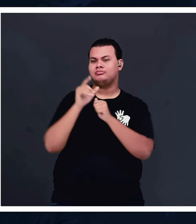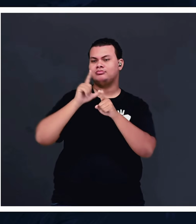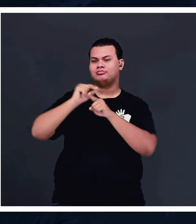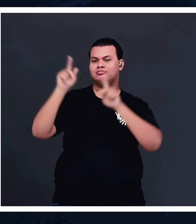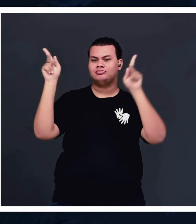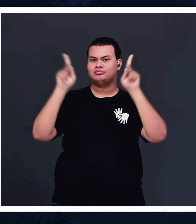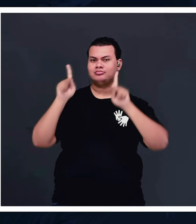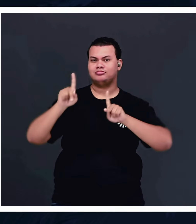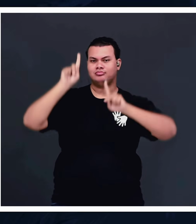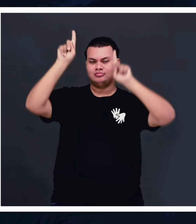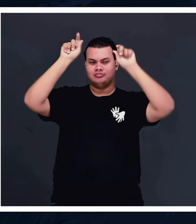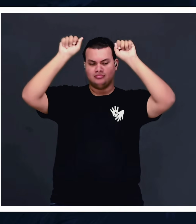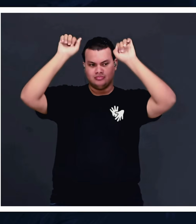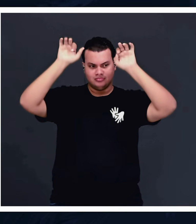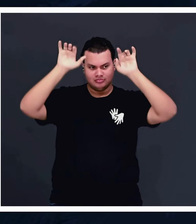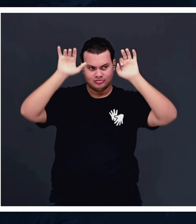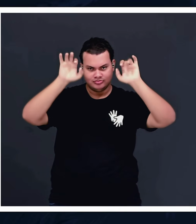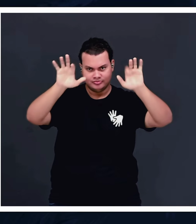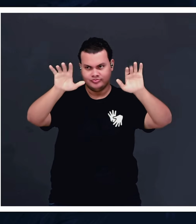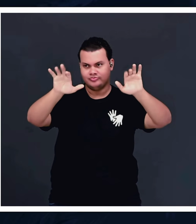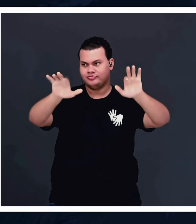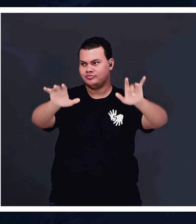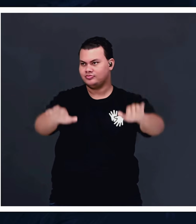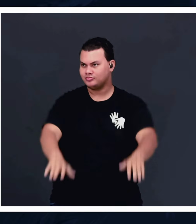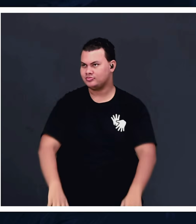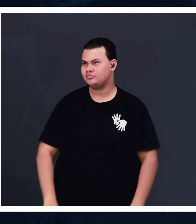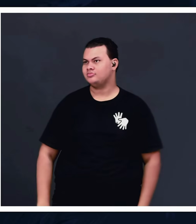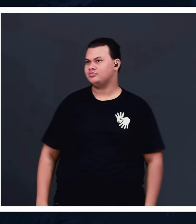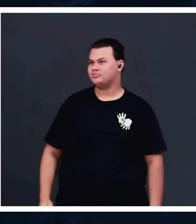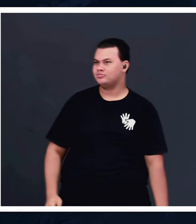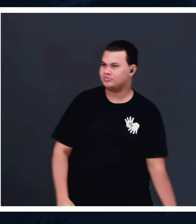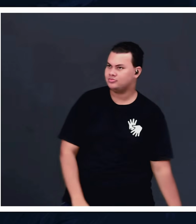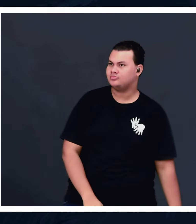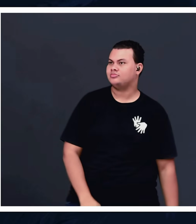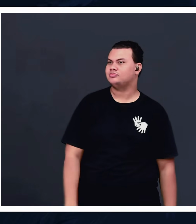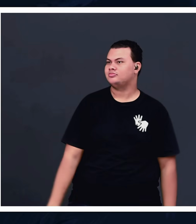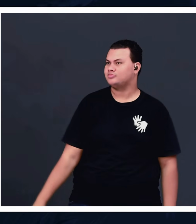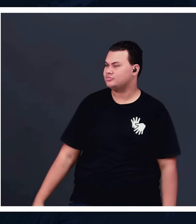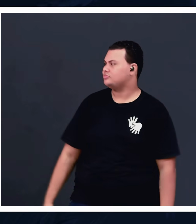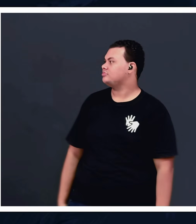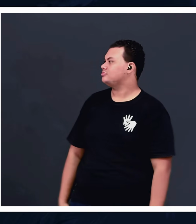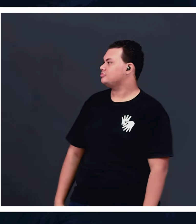e amém. Vão em paz, que o Senhor os abençoe. Tenham um restante de domingo abençoado. Em nome de Jesus.